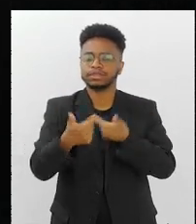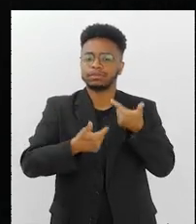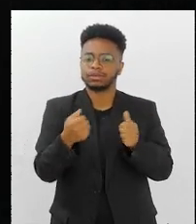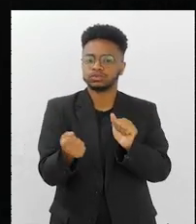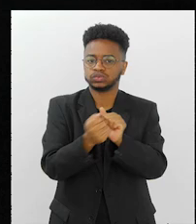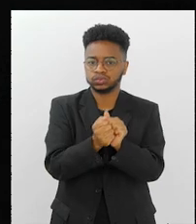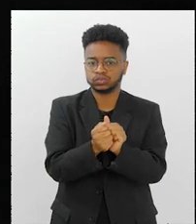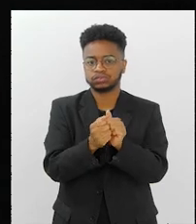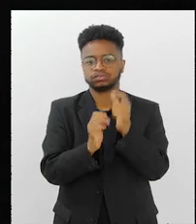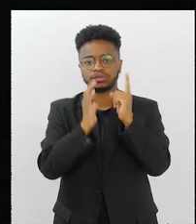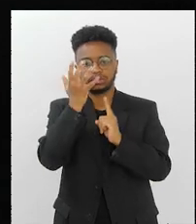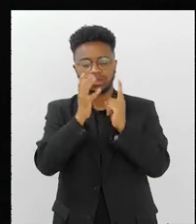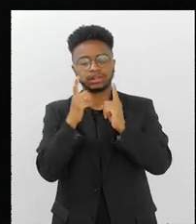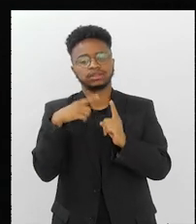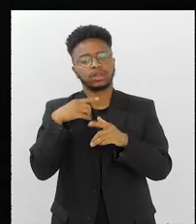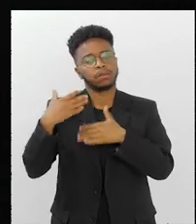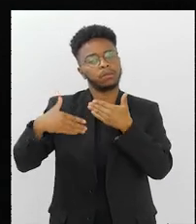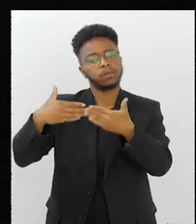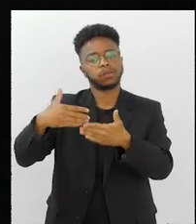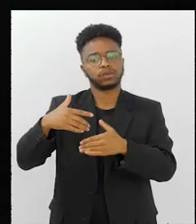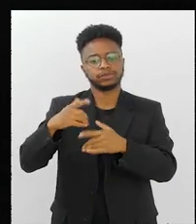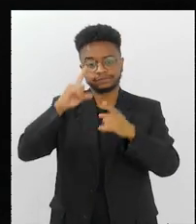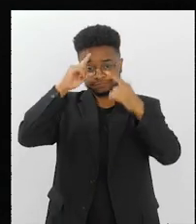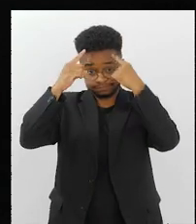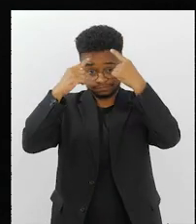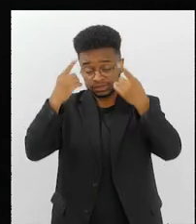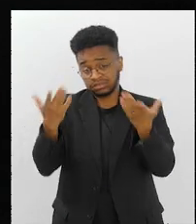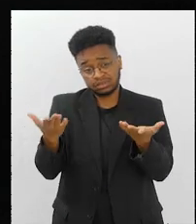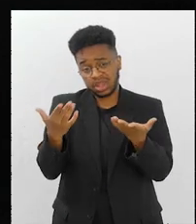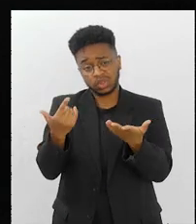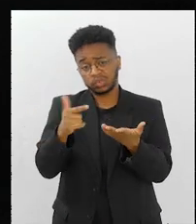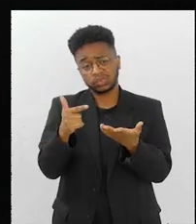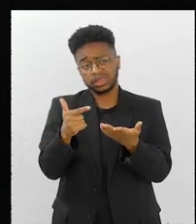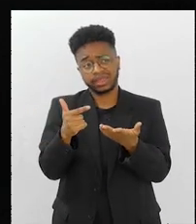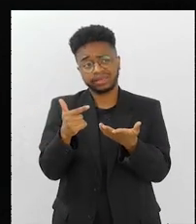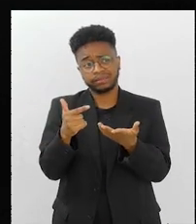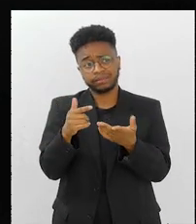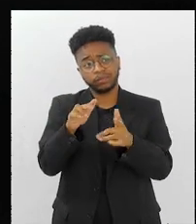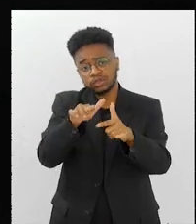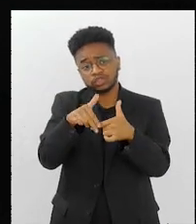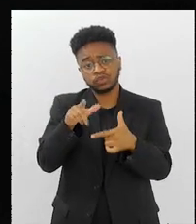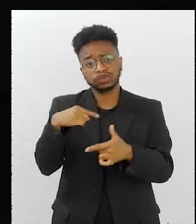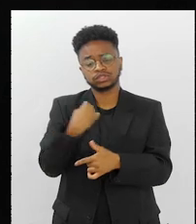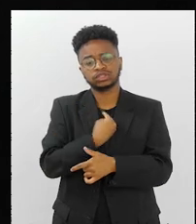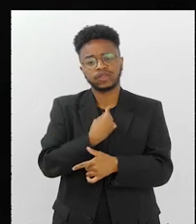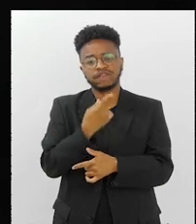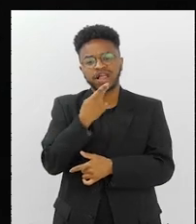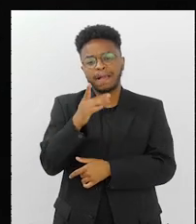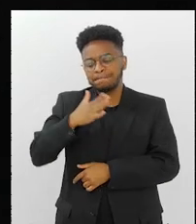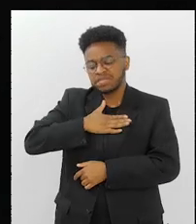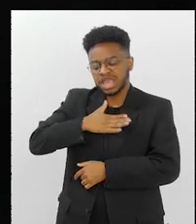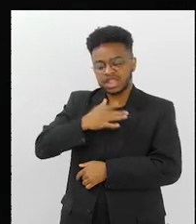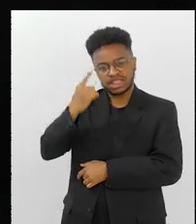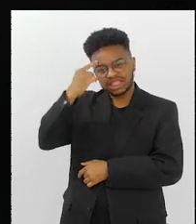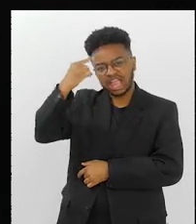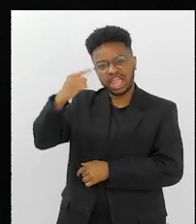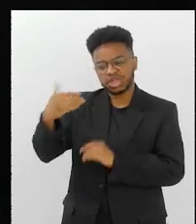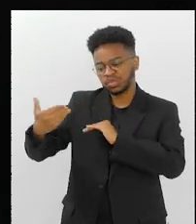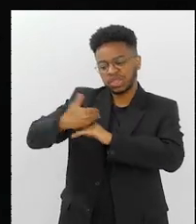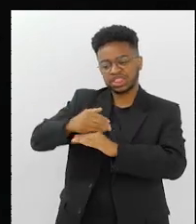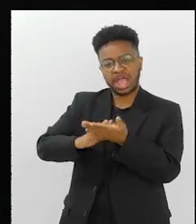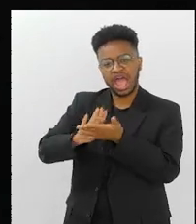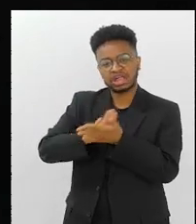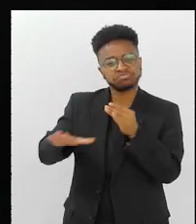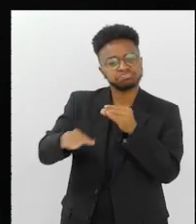carnaval ali na naquela naquele processo criativo eu acho que não tem porque a gente monopolizar uma ideia ou botar numa redoma e não vai entrar